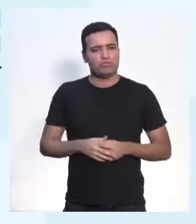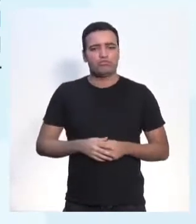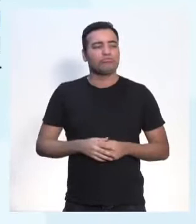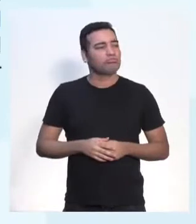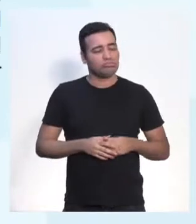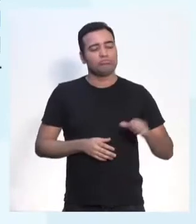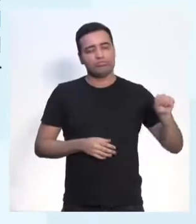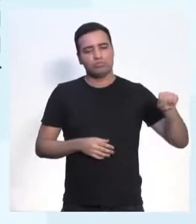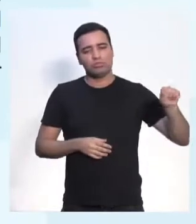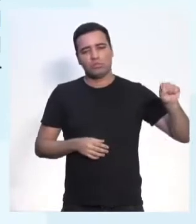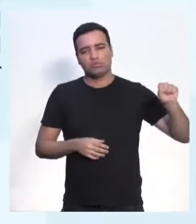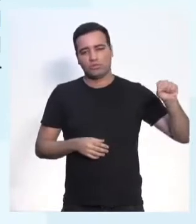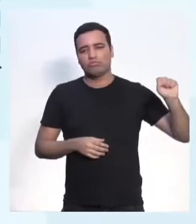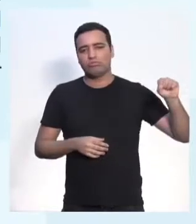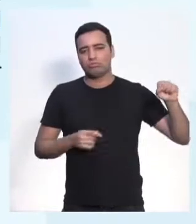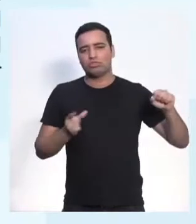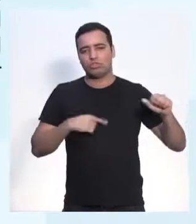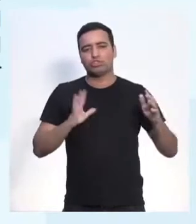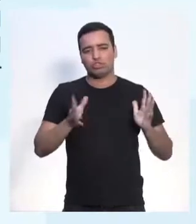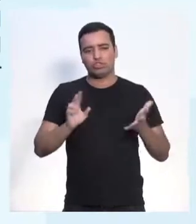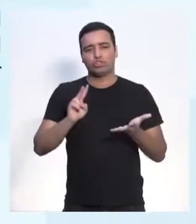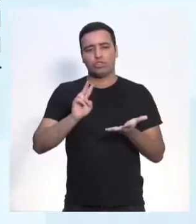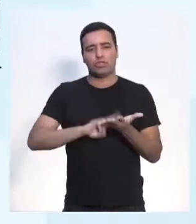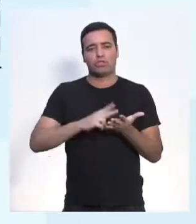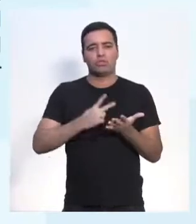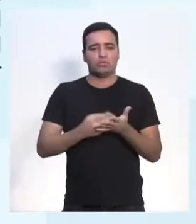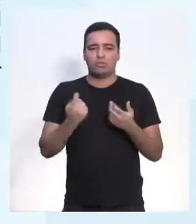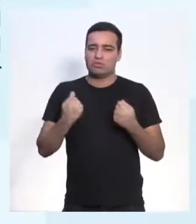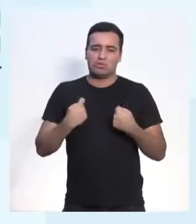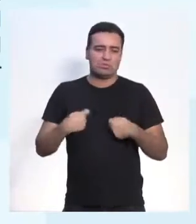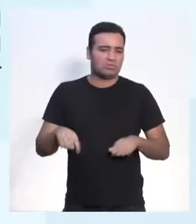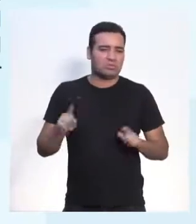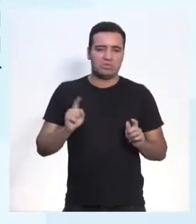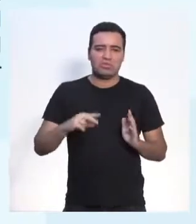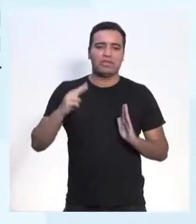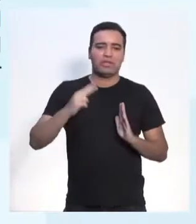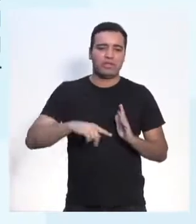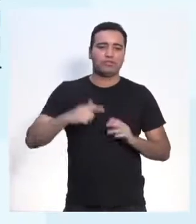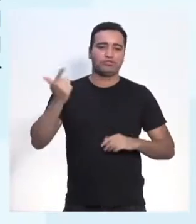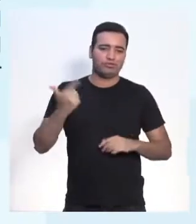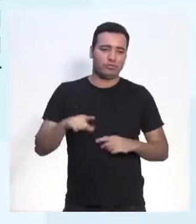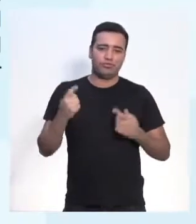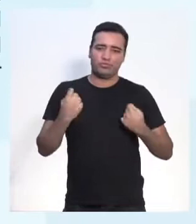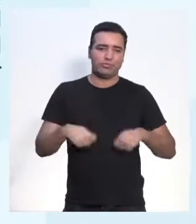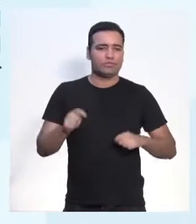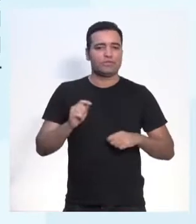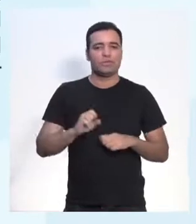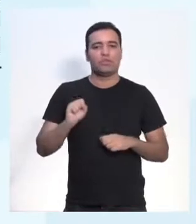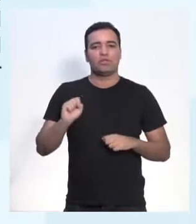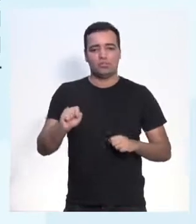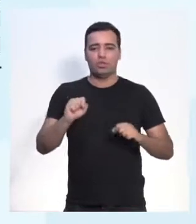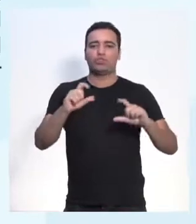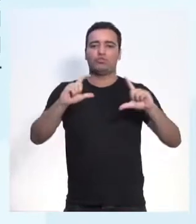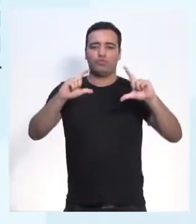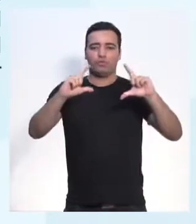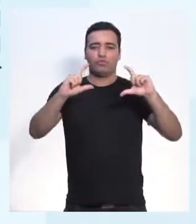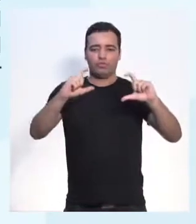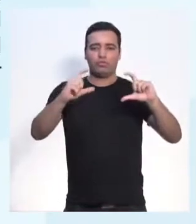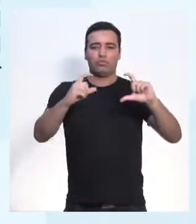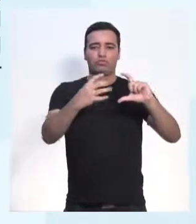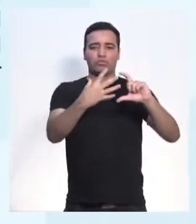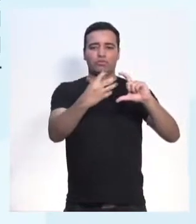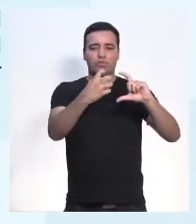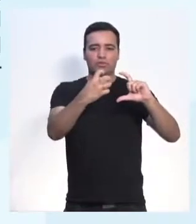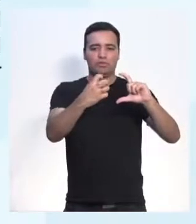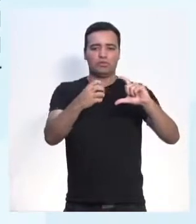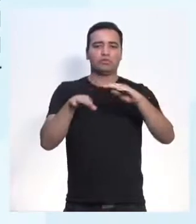Sim, já fizemos. A gente já fez a tradução do texto, né? Então acho que não precisa mais a gente fazer essa leitura. Então podem dar print aí do texto que a gente já fez a